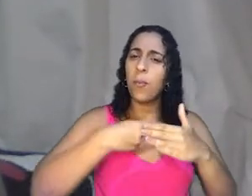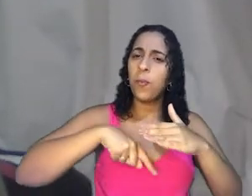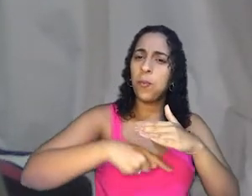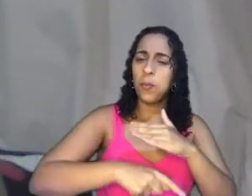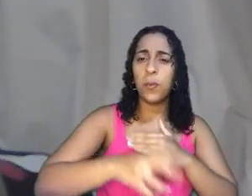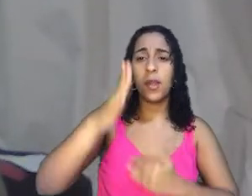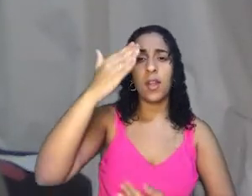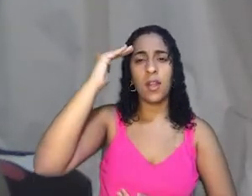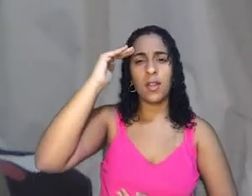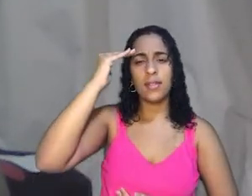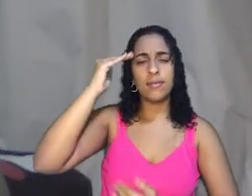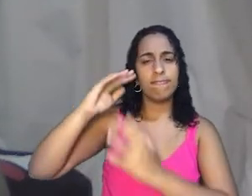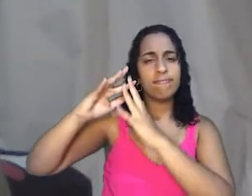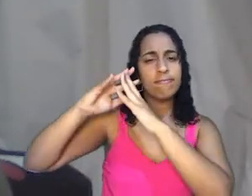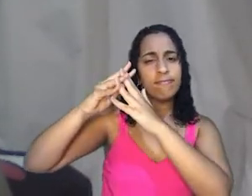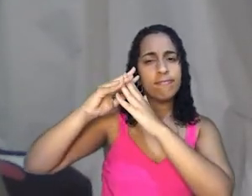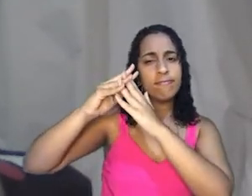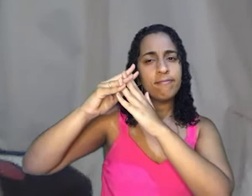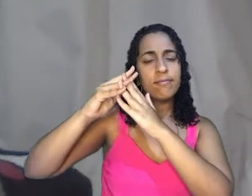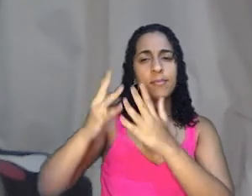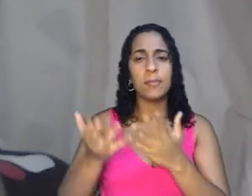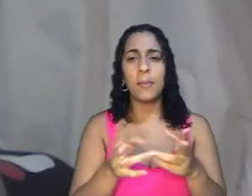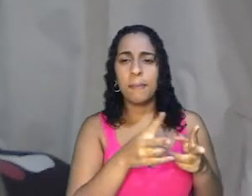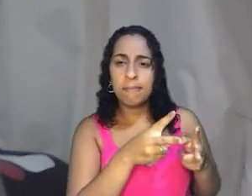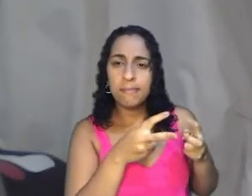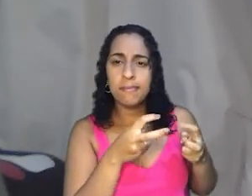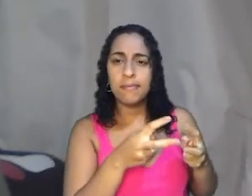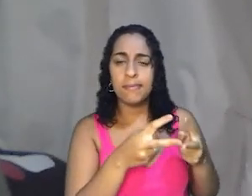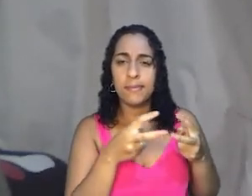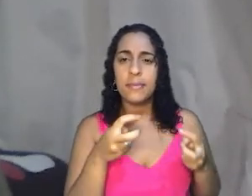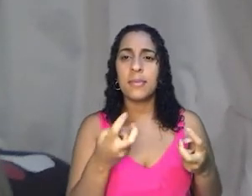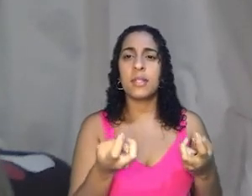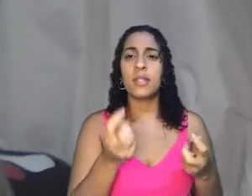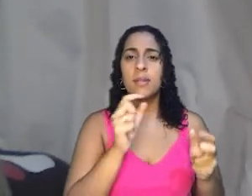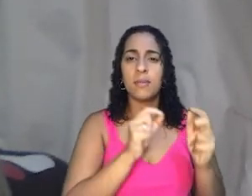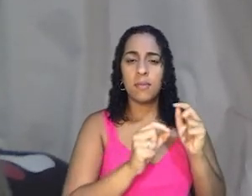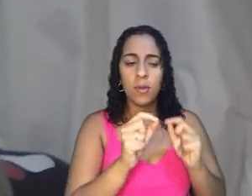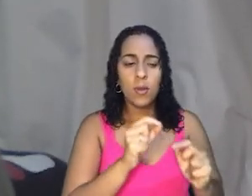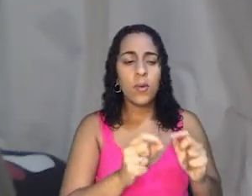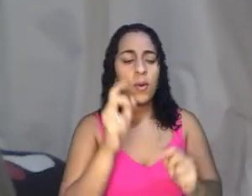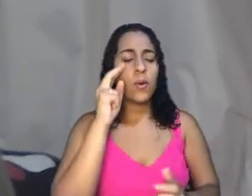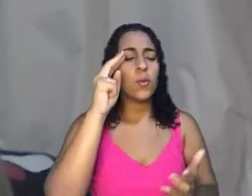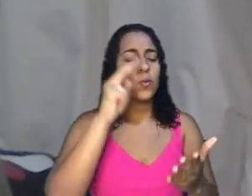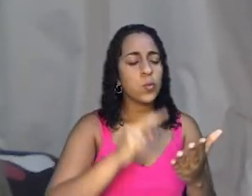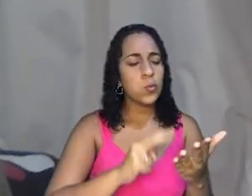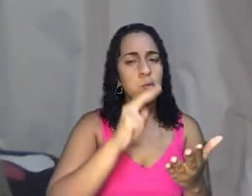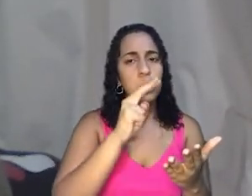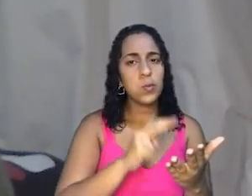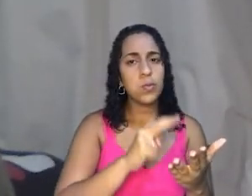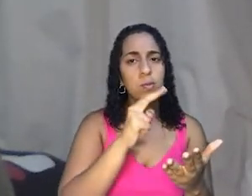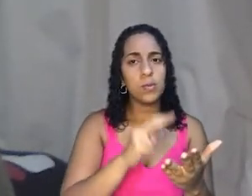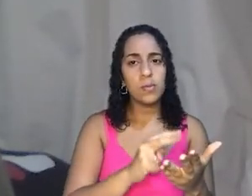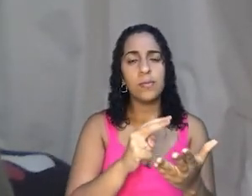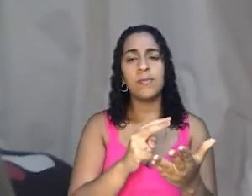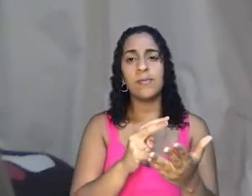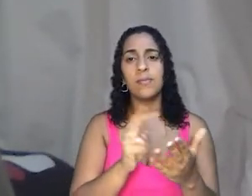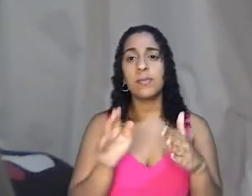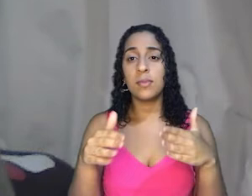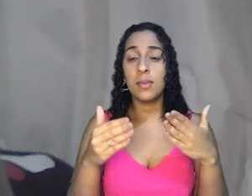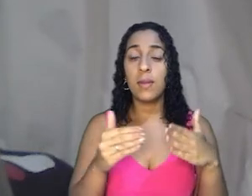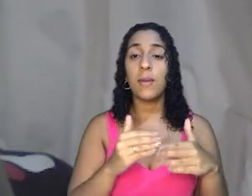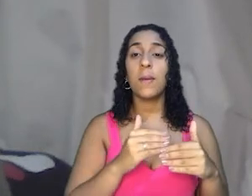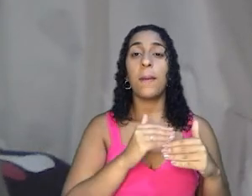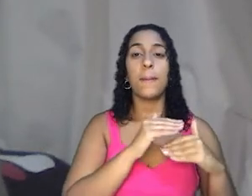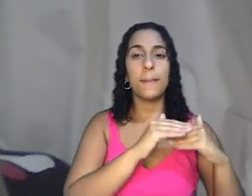refletir precisa indicar a quilos aquilo que está se contrapondo e a partir desse